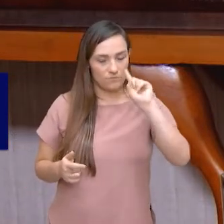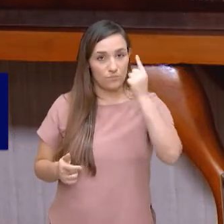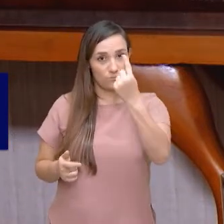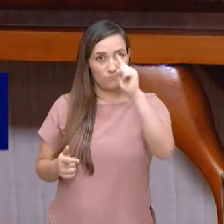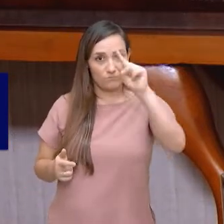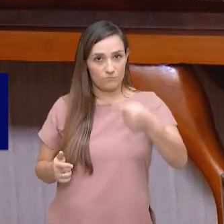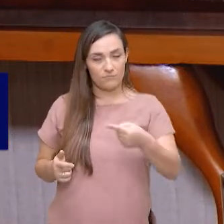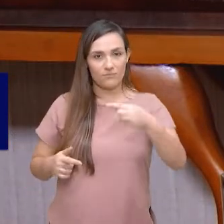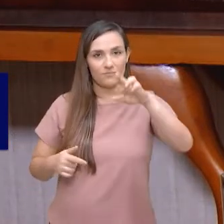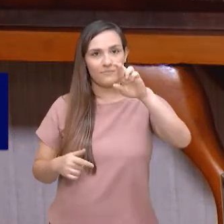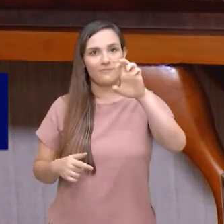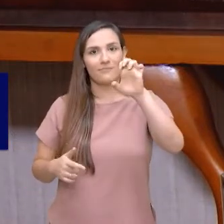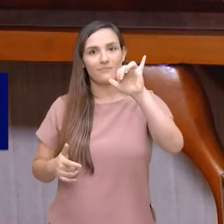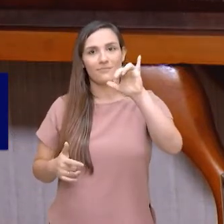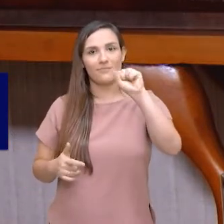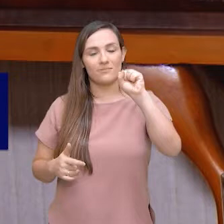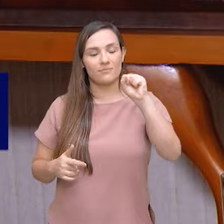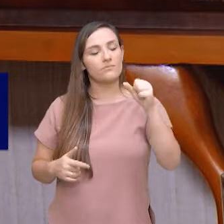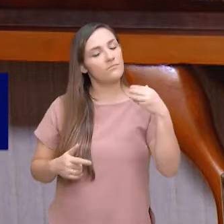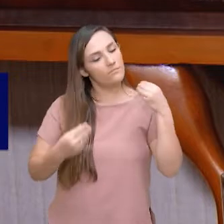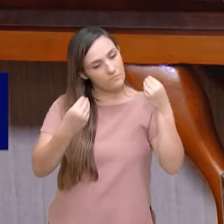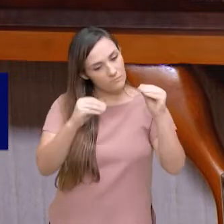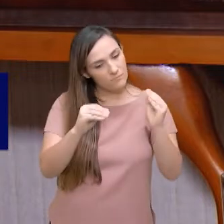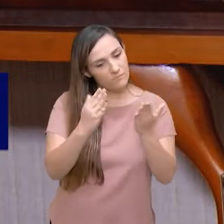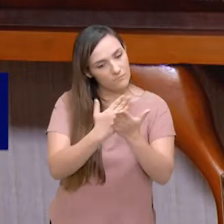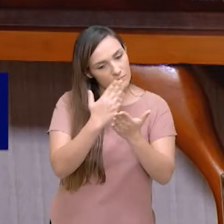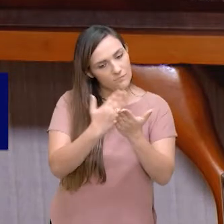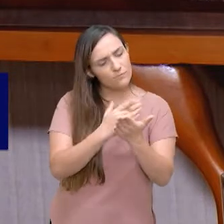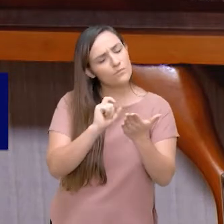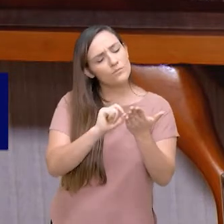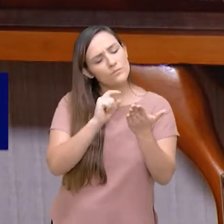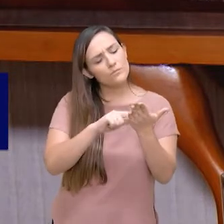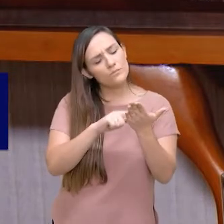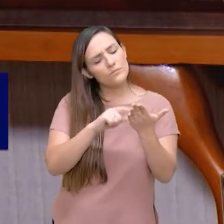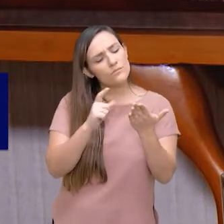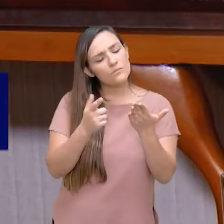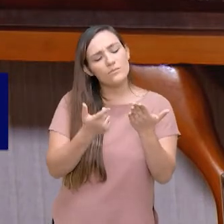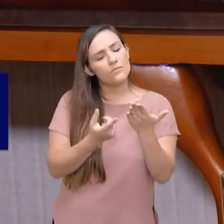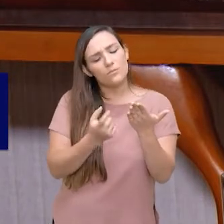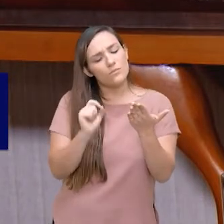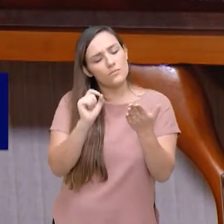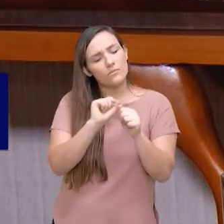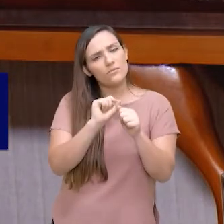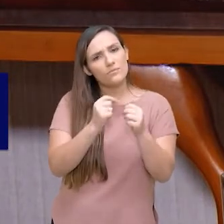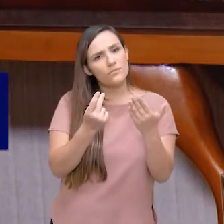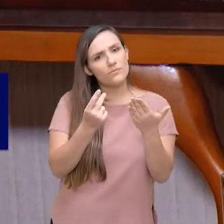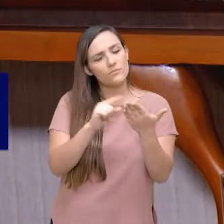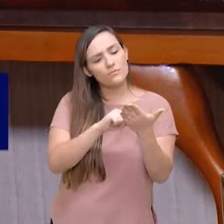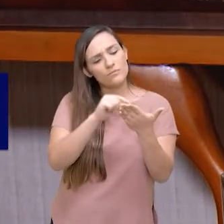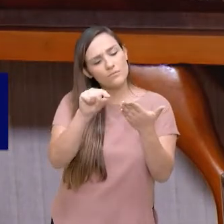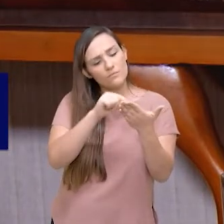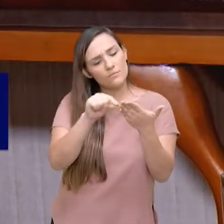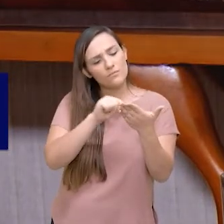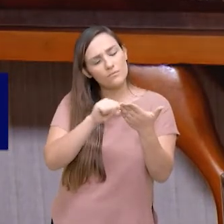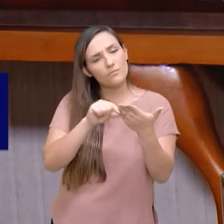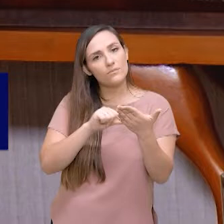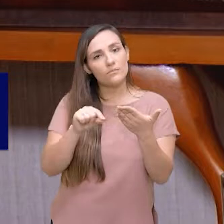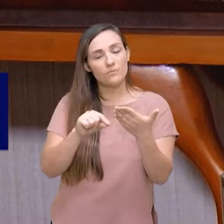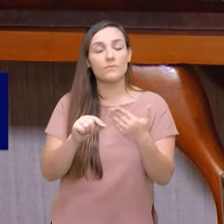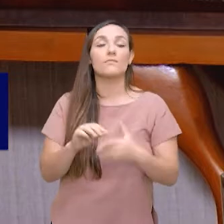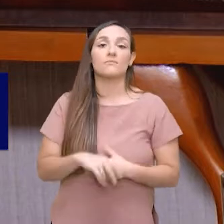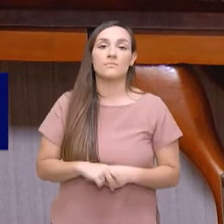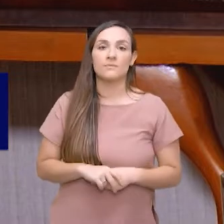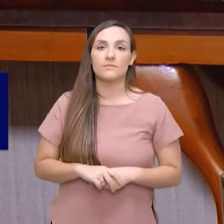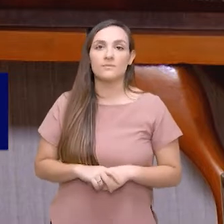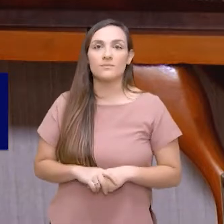livro o gasto dele. E sobre o quê? E no que ele gastou aquele R$1.000.